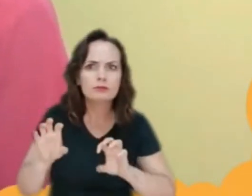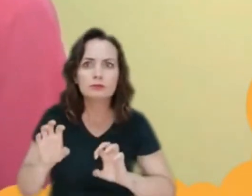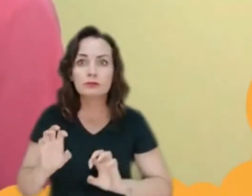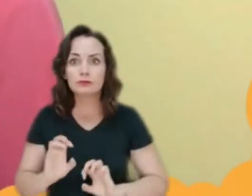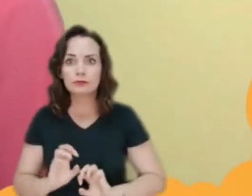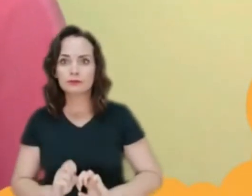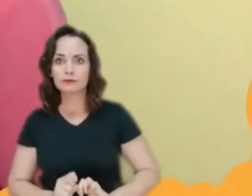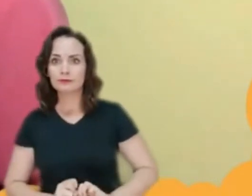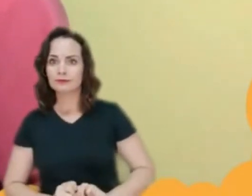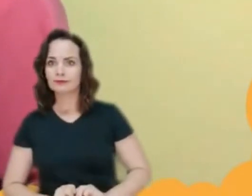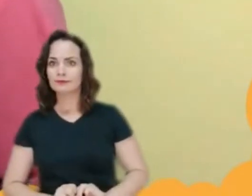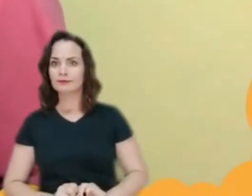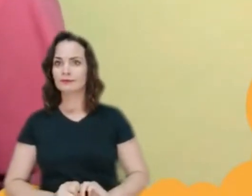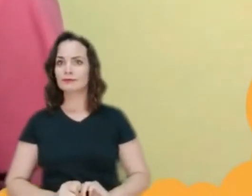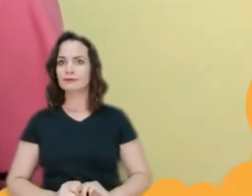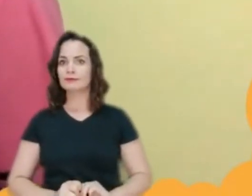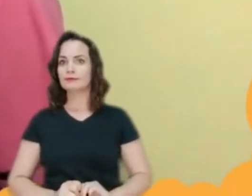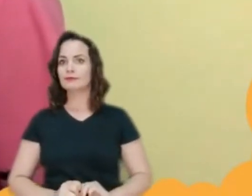mão.